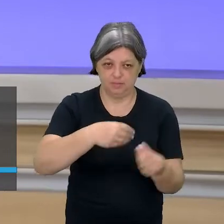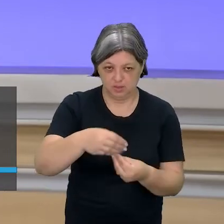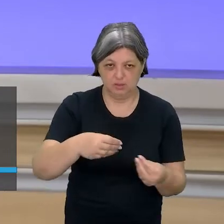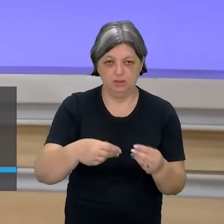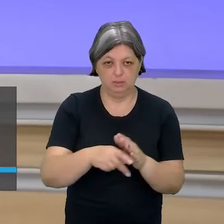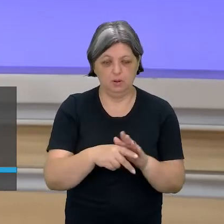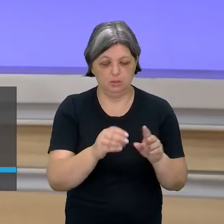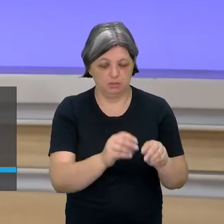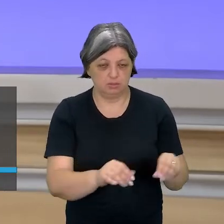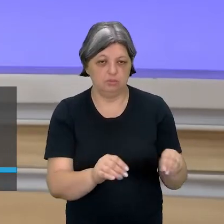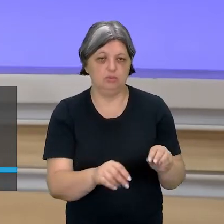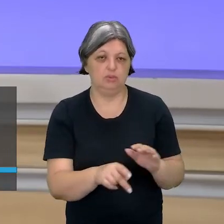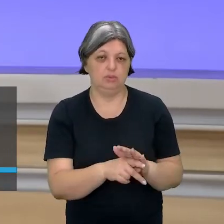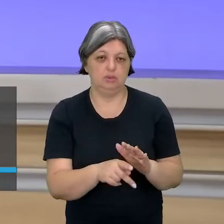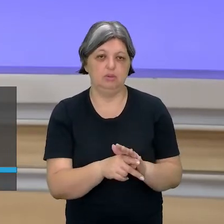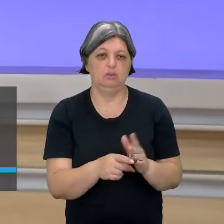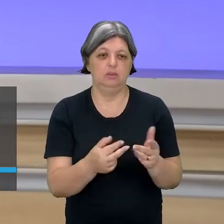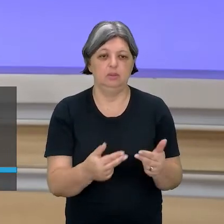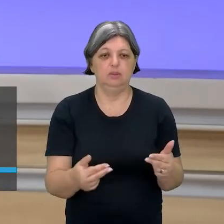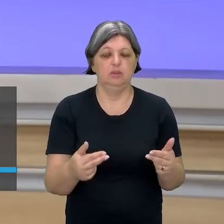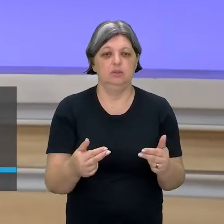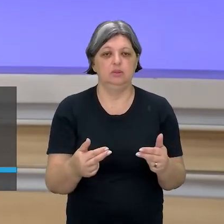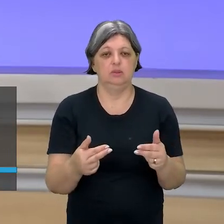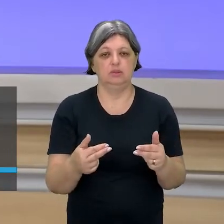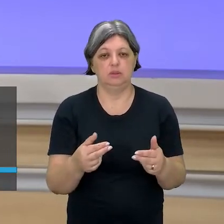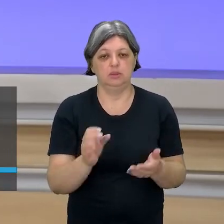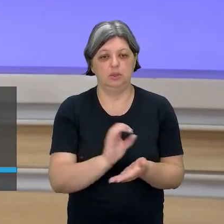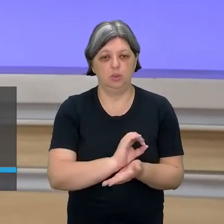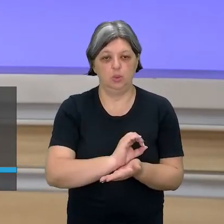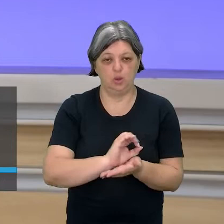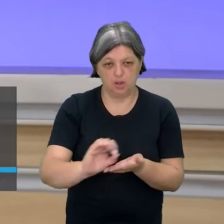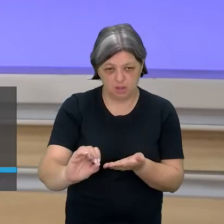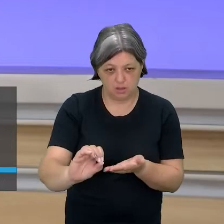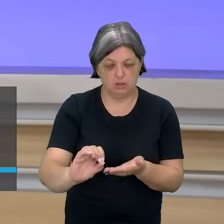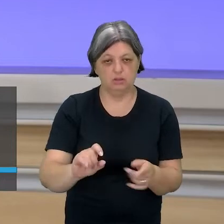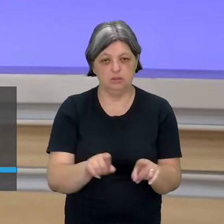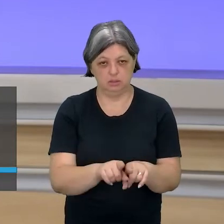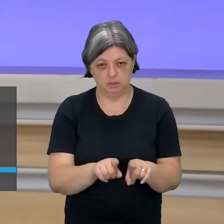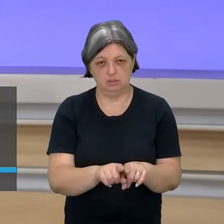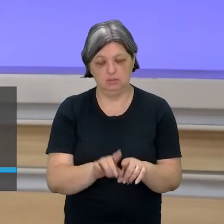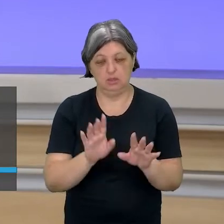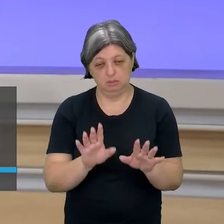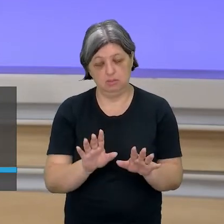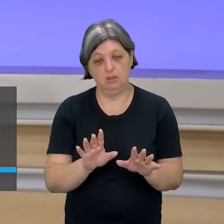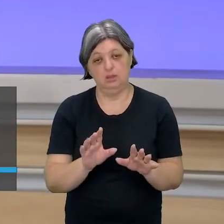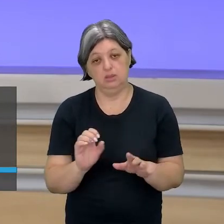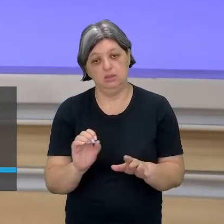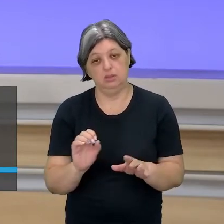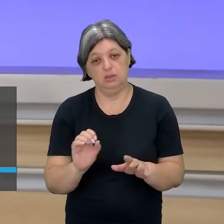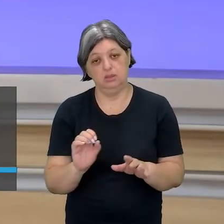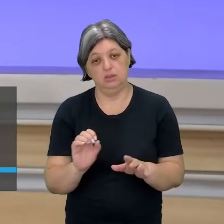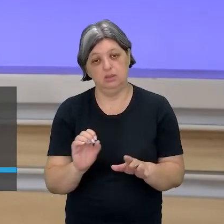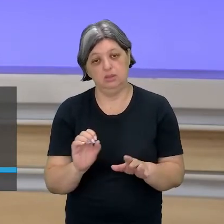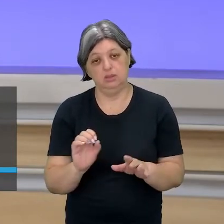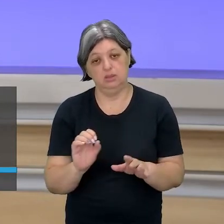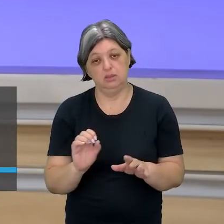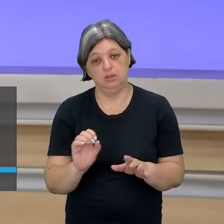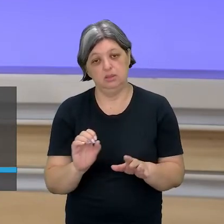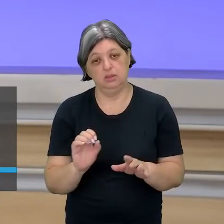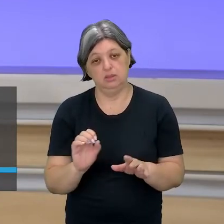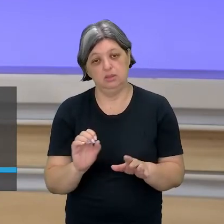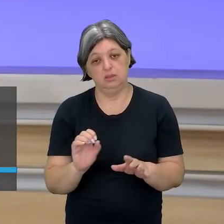em relação aos resíduos orgânicos, mas né, isso acontece em menor escala do que os